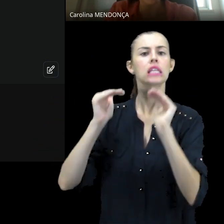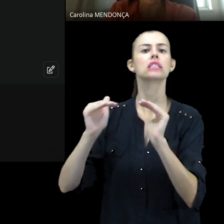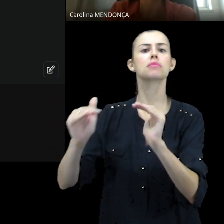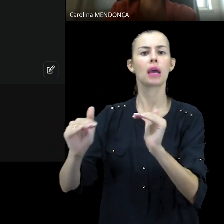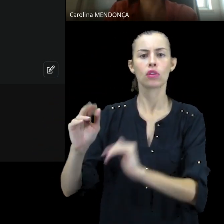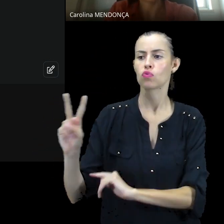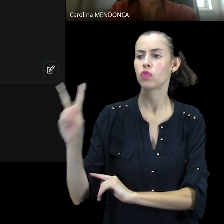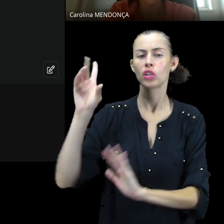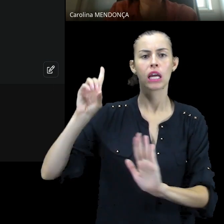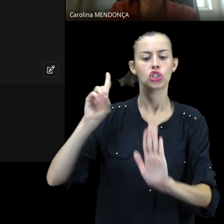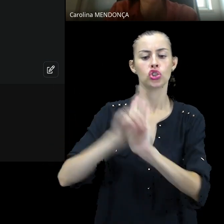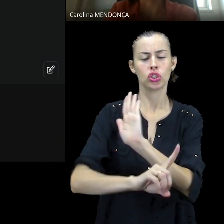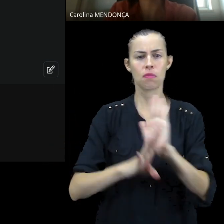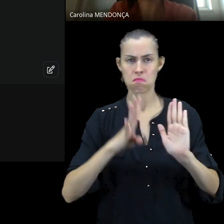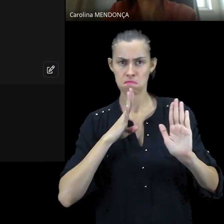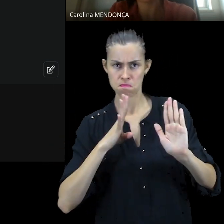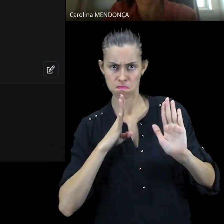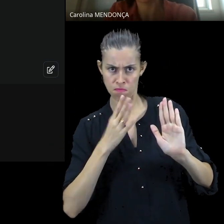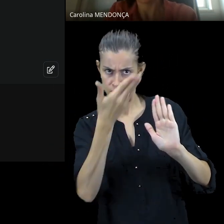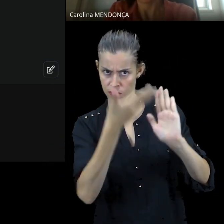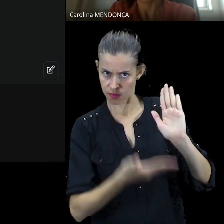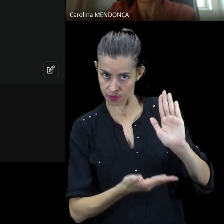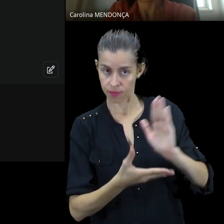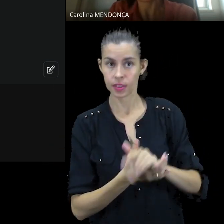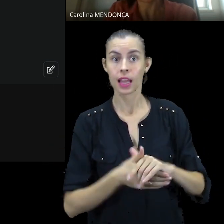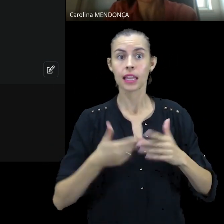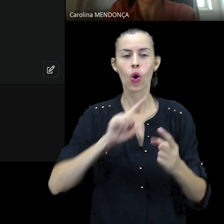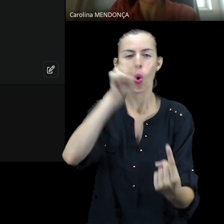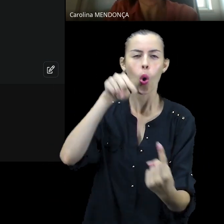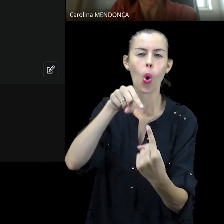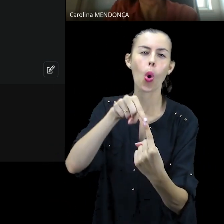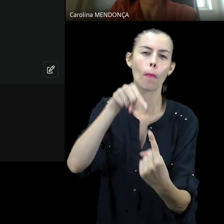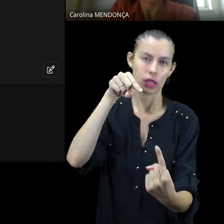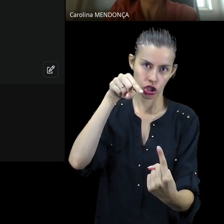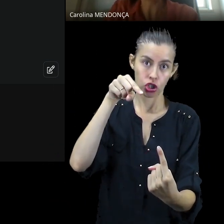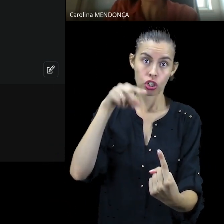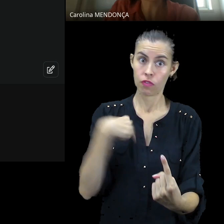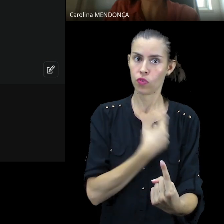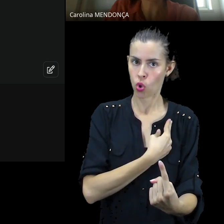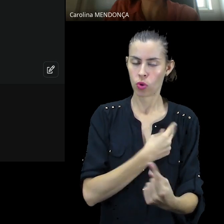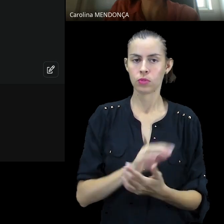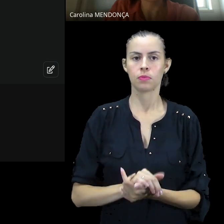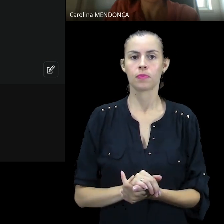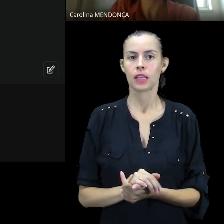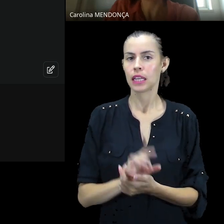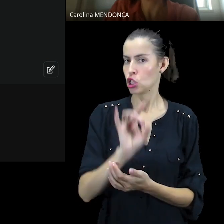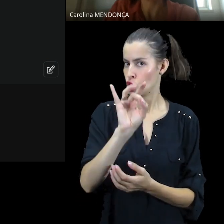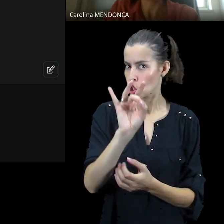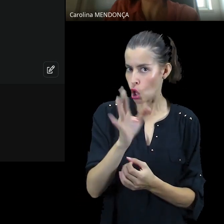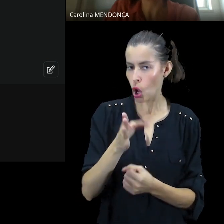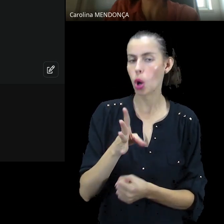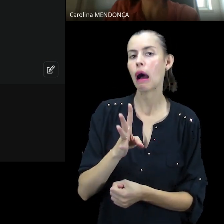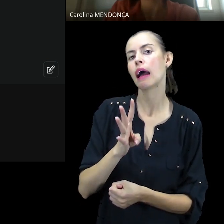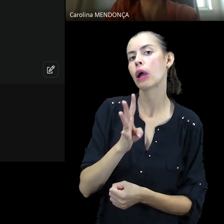uma valorização, respeito a direitos e valorização dessas identidades. Então, são objetivos mesmo, assim,